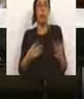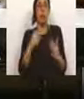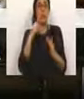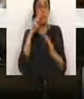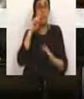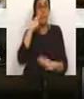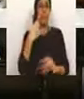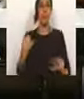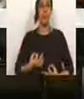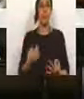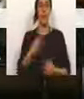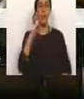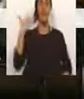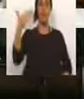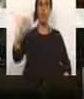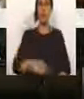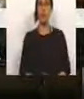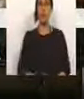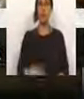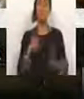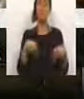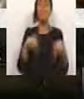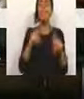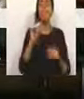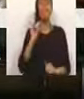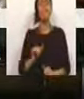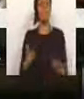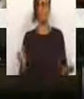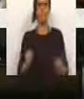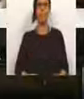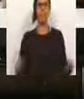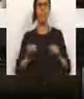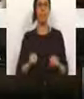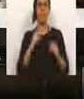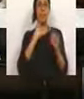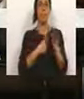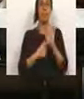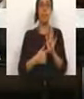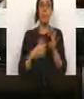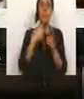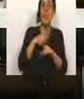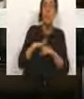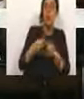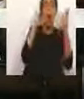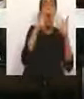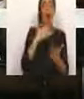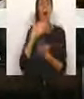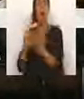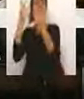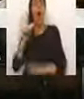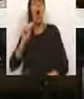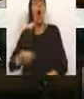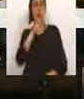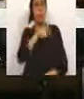poder verificar no futuro. É uma metodologia que não apresentou contas nem impactos orçamentais